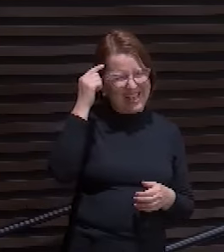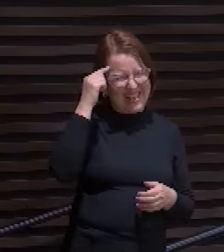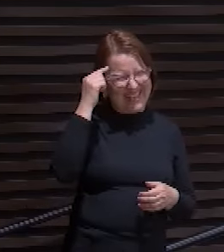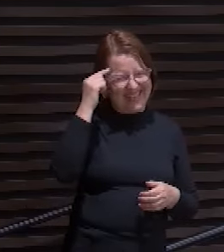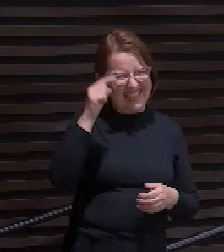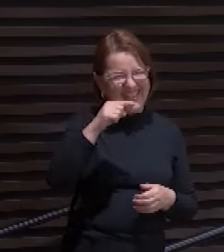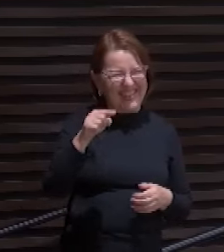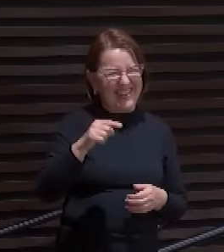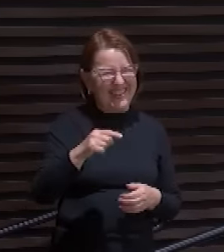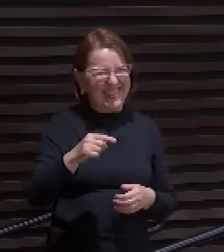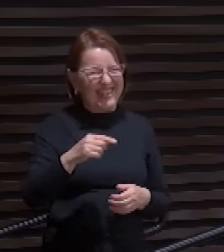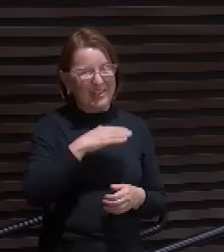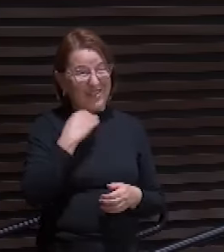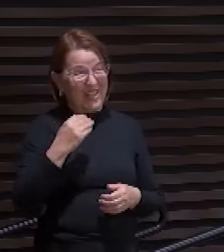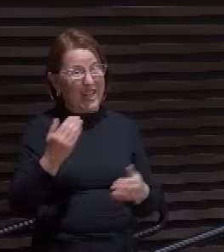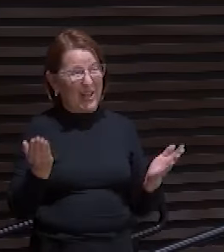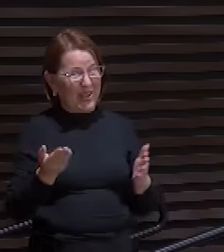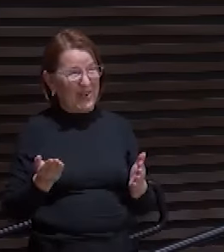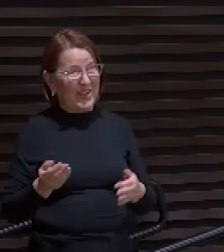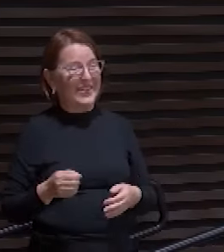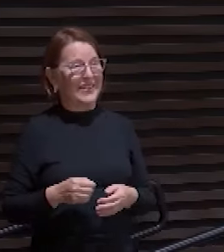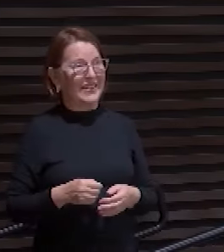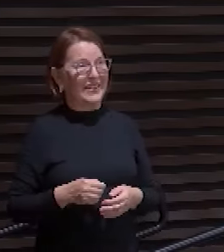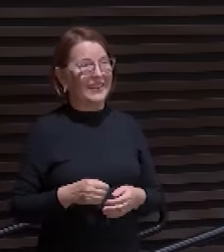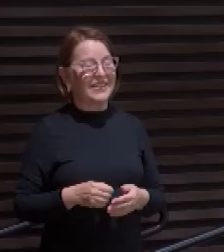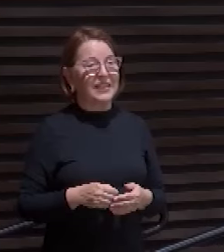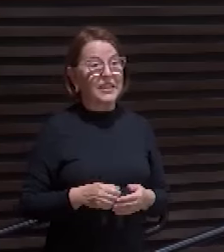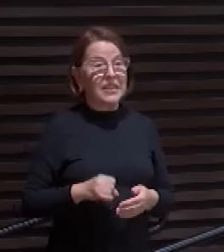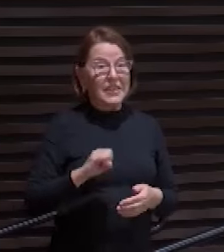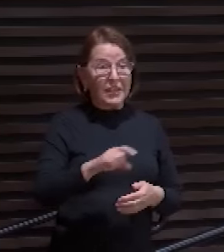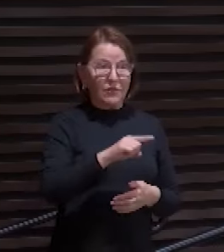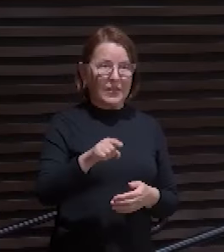dor. Se você morresse hoje,